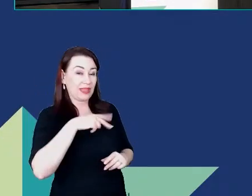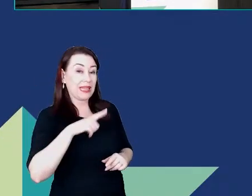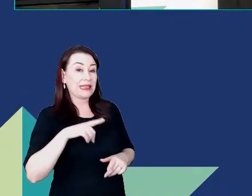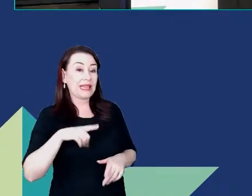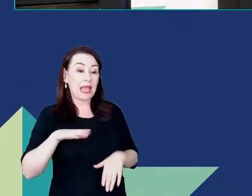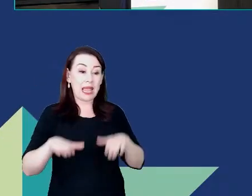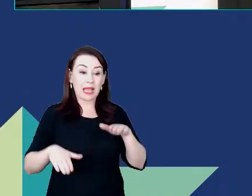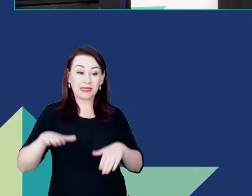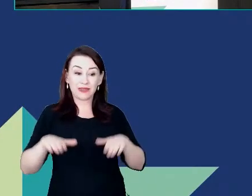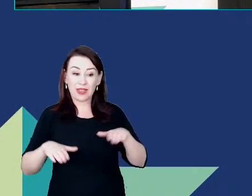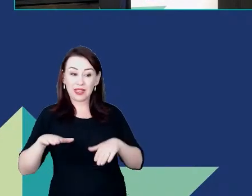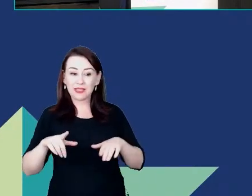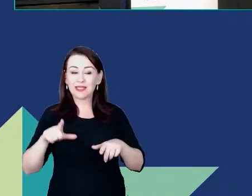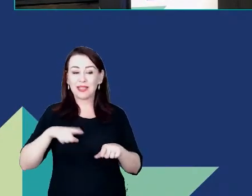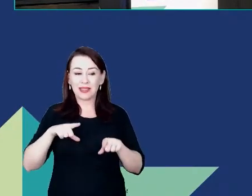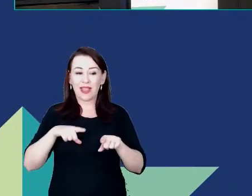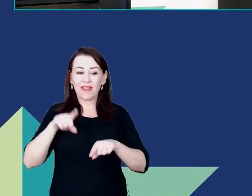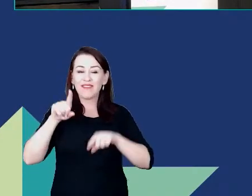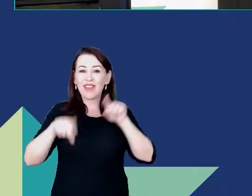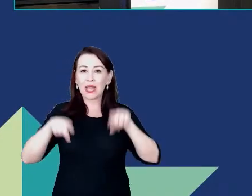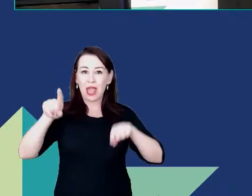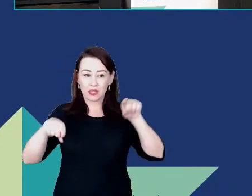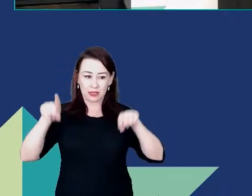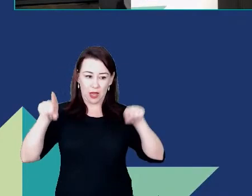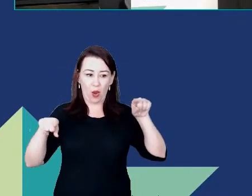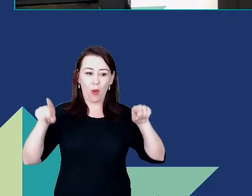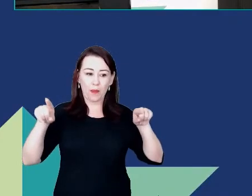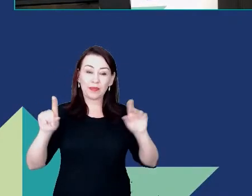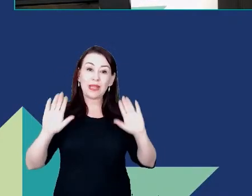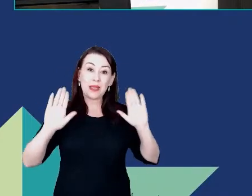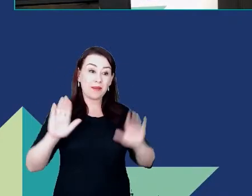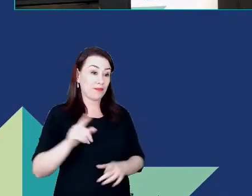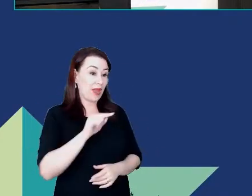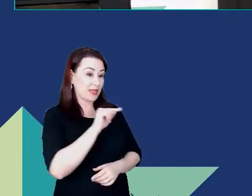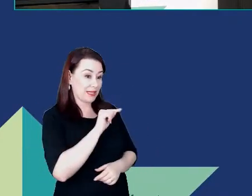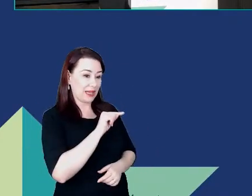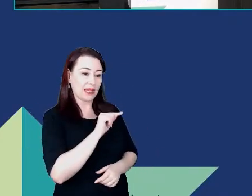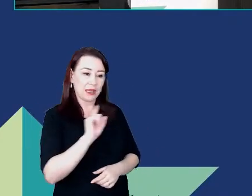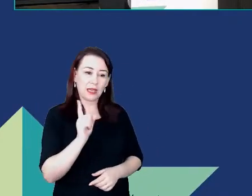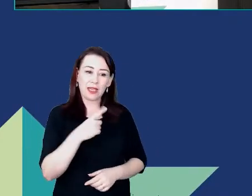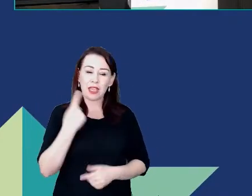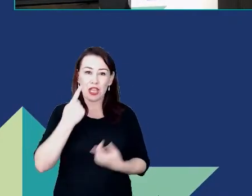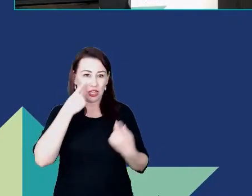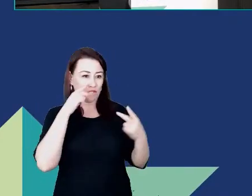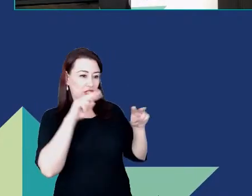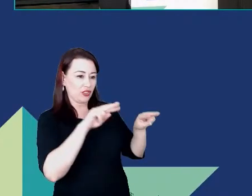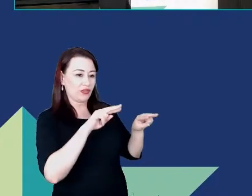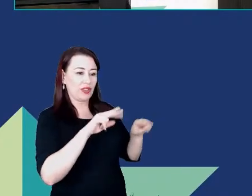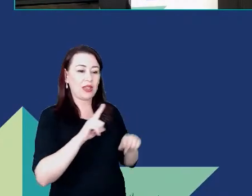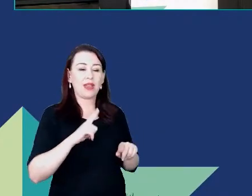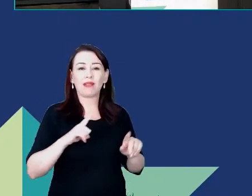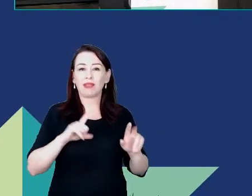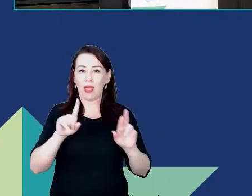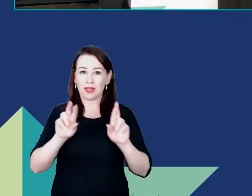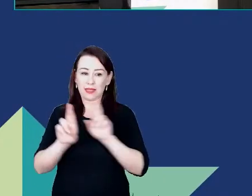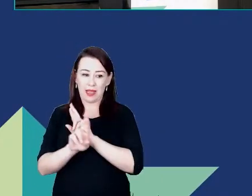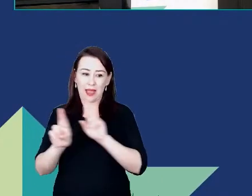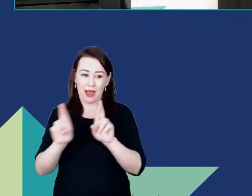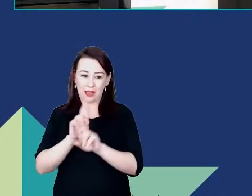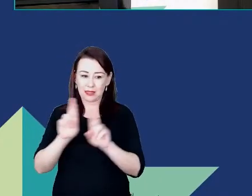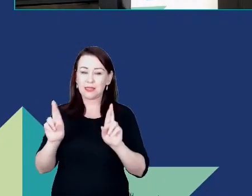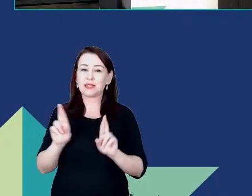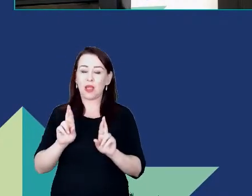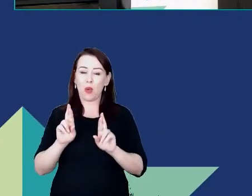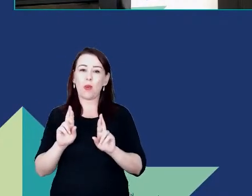da granulometria, tá? Mas aqui eu já começo a mostrar, né, a relação, né, da disposição aqui